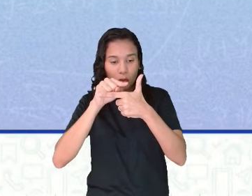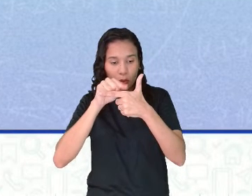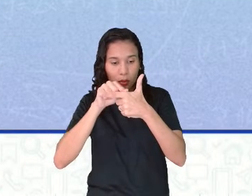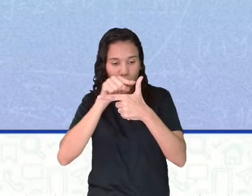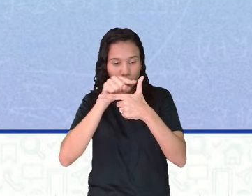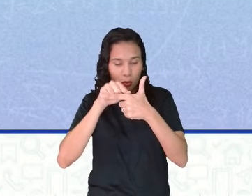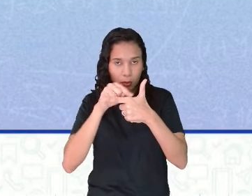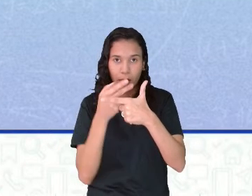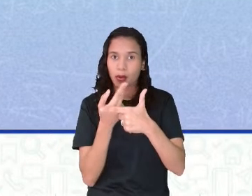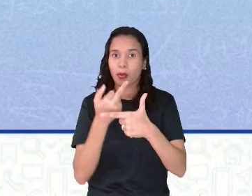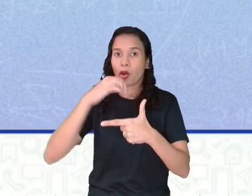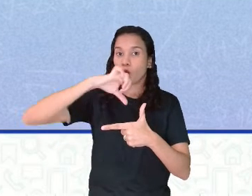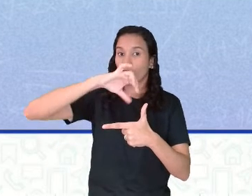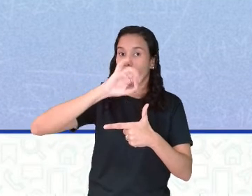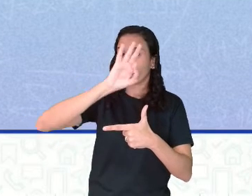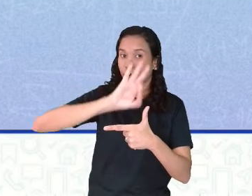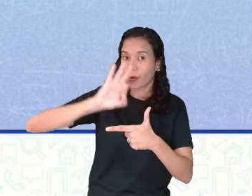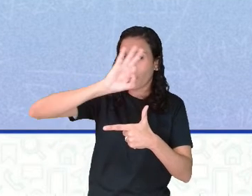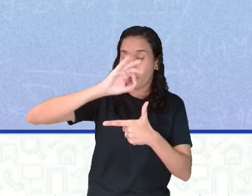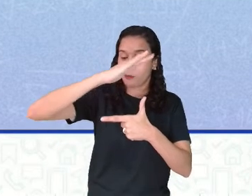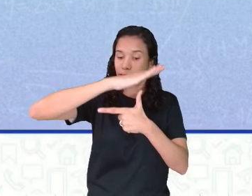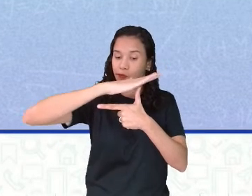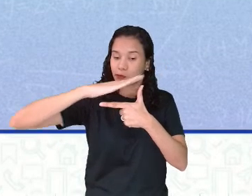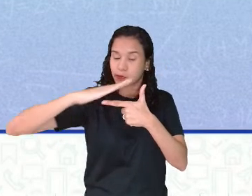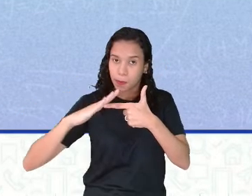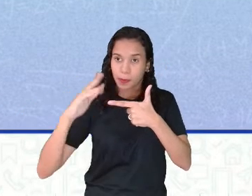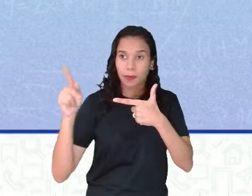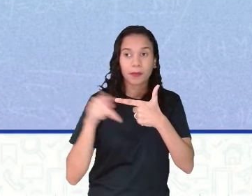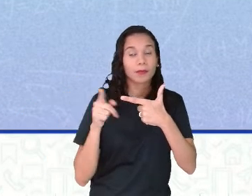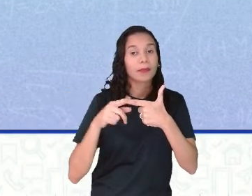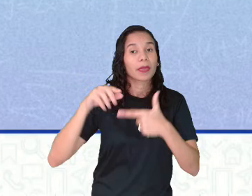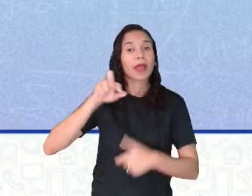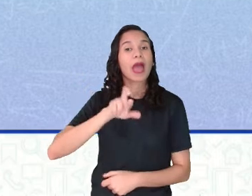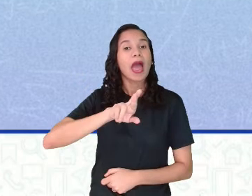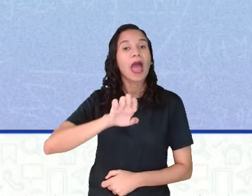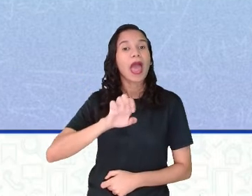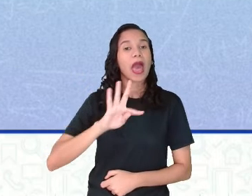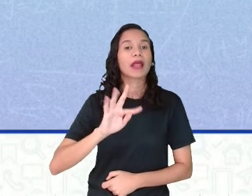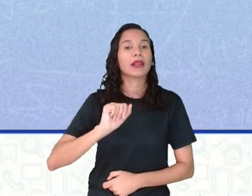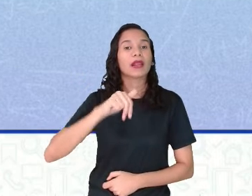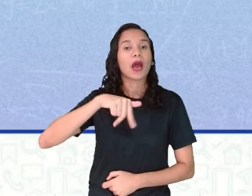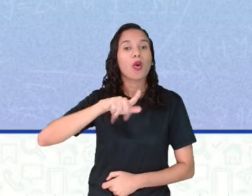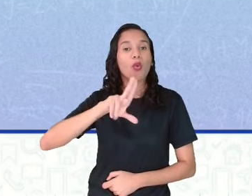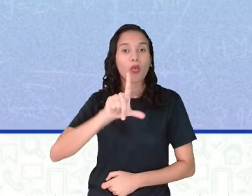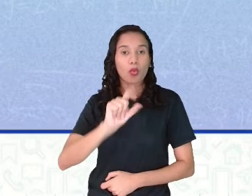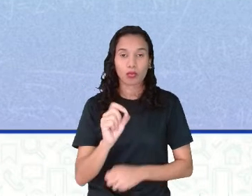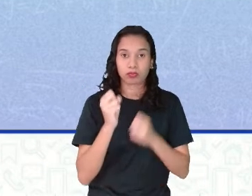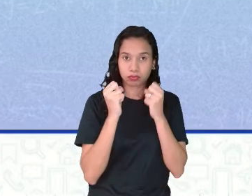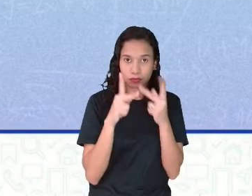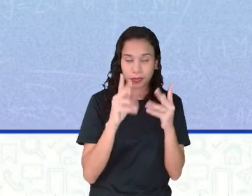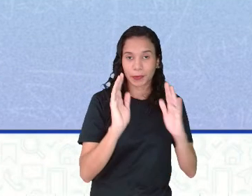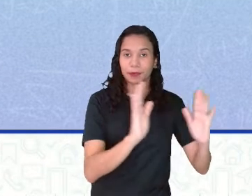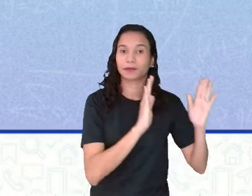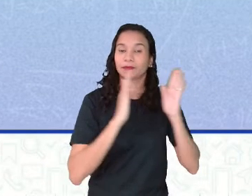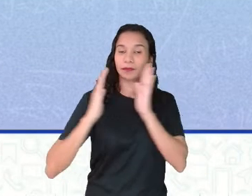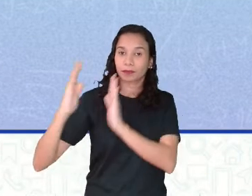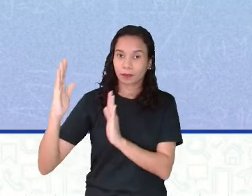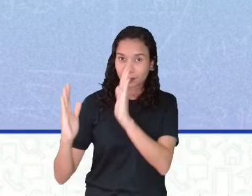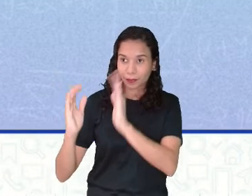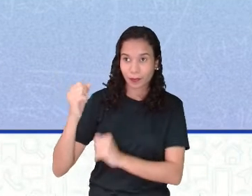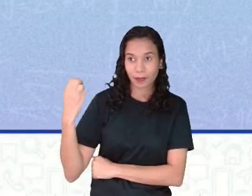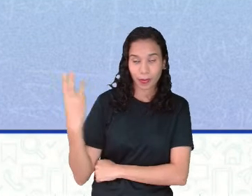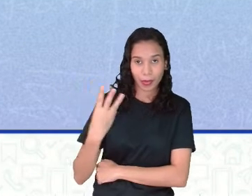igual a 90 graus, esse triângulo ele é chamado de triângulo retângulo, certo? E o terceiro